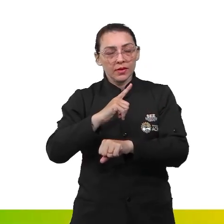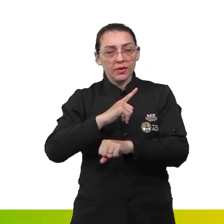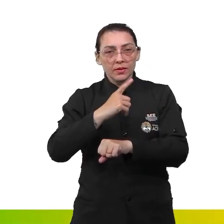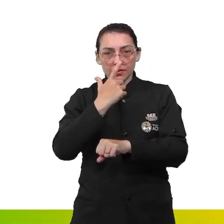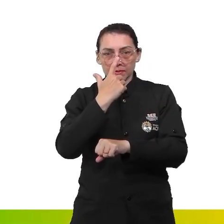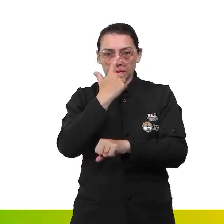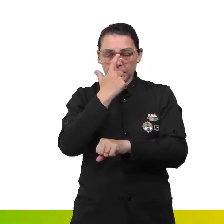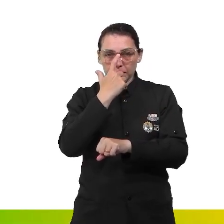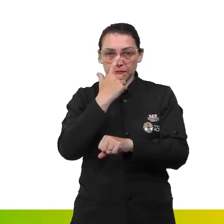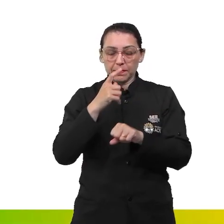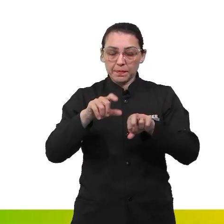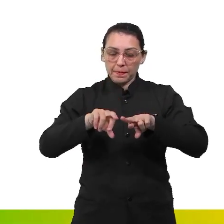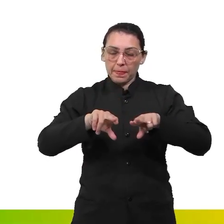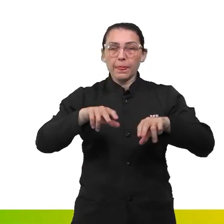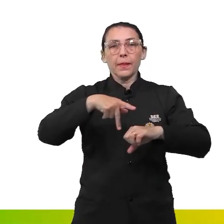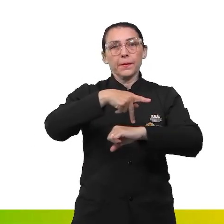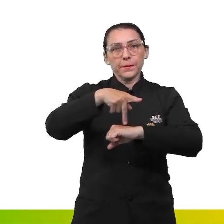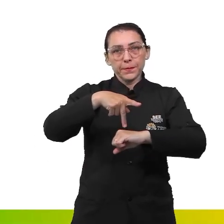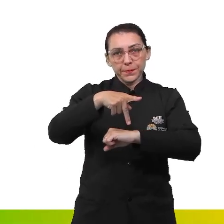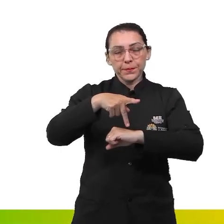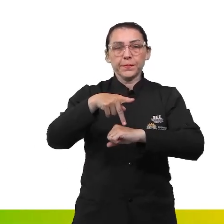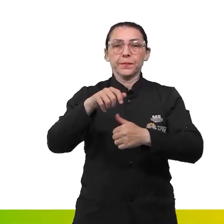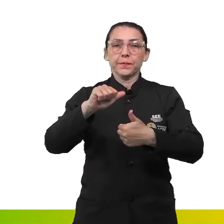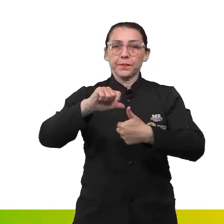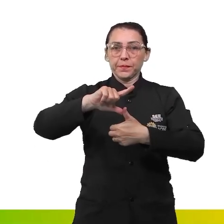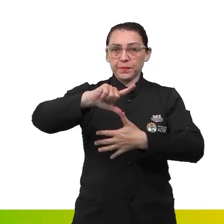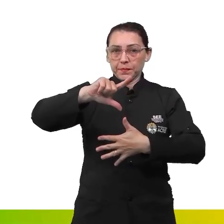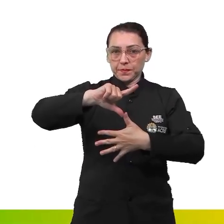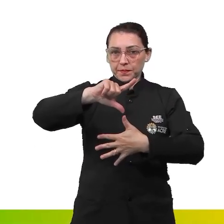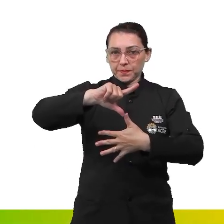aqui nos diversos países da América Latina.